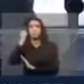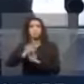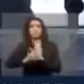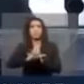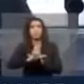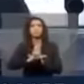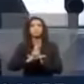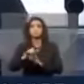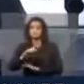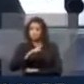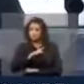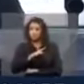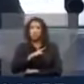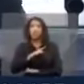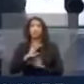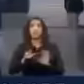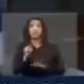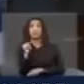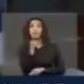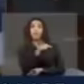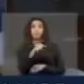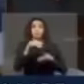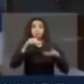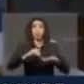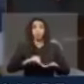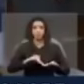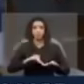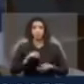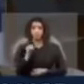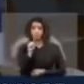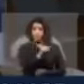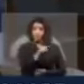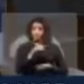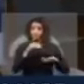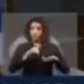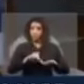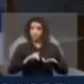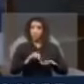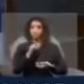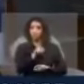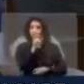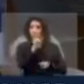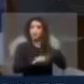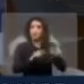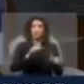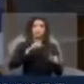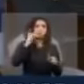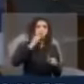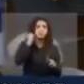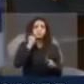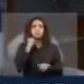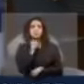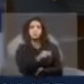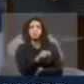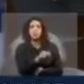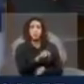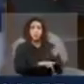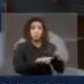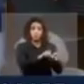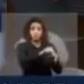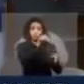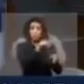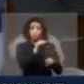sua guarida no Congresso Nacional. Portanto, é lá, por meio dos representantes eleitos pelo povo, que se garante